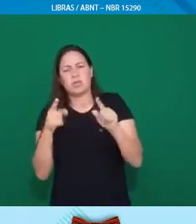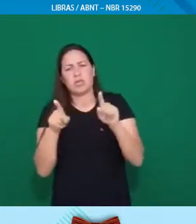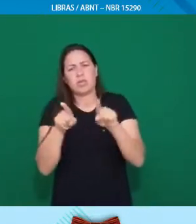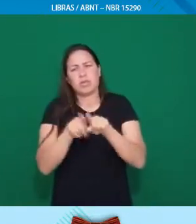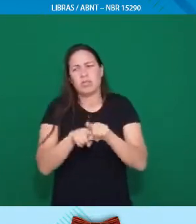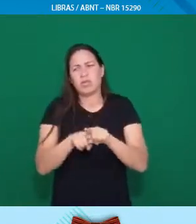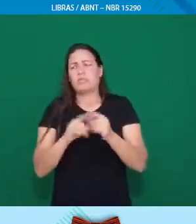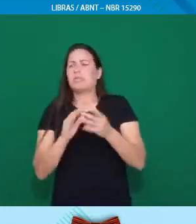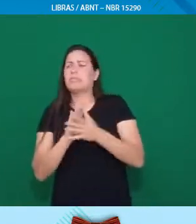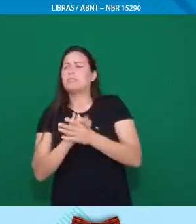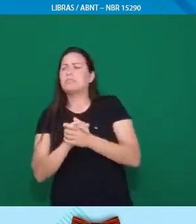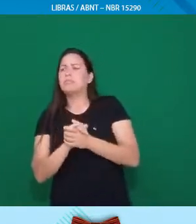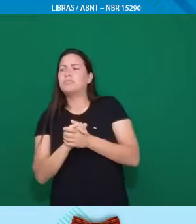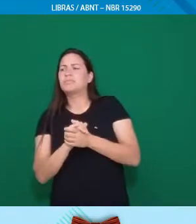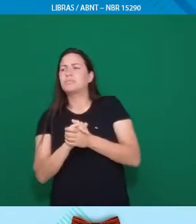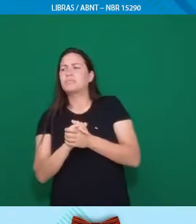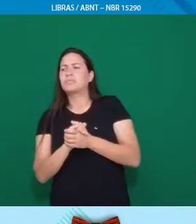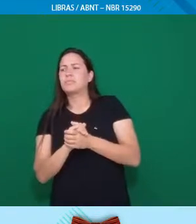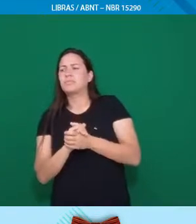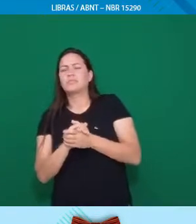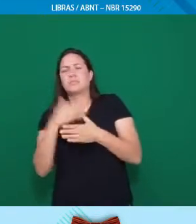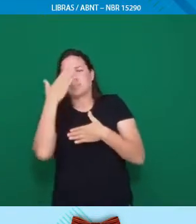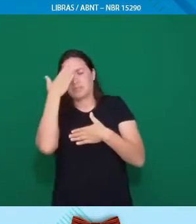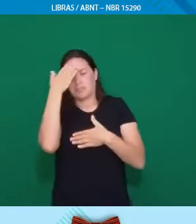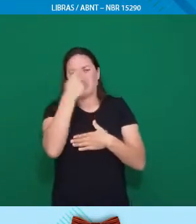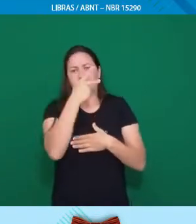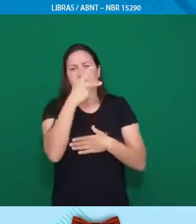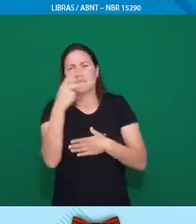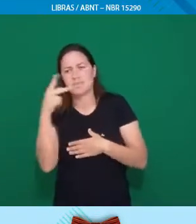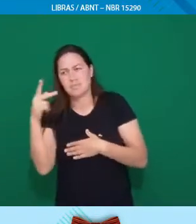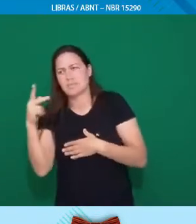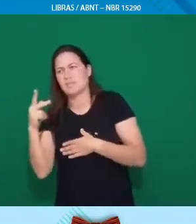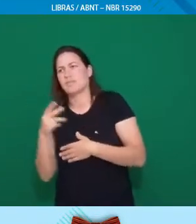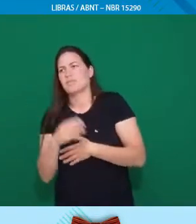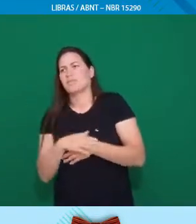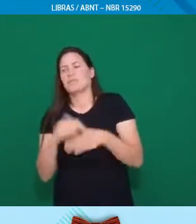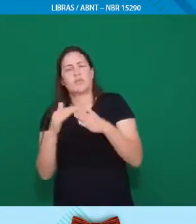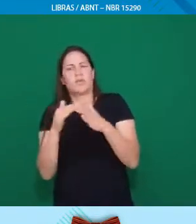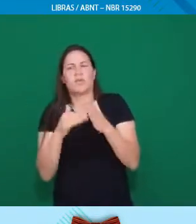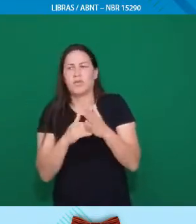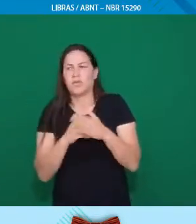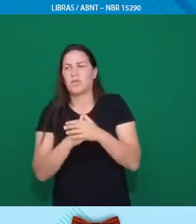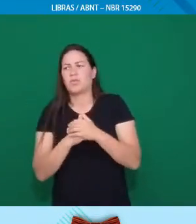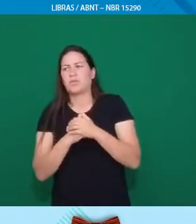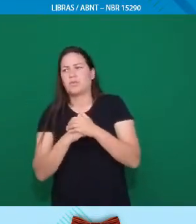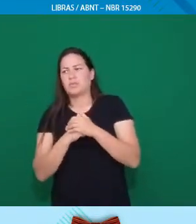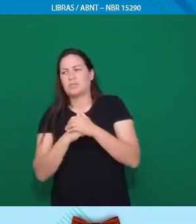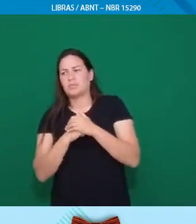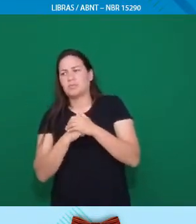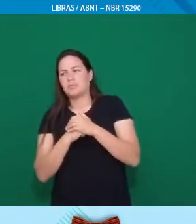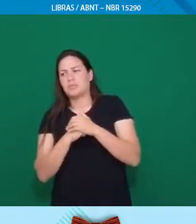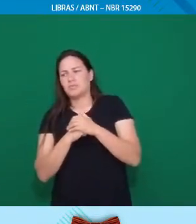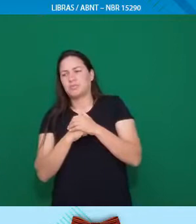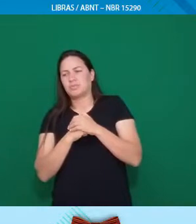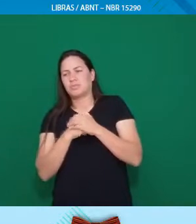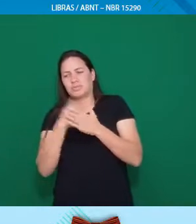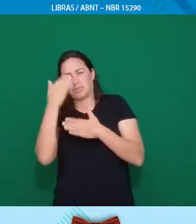também por aqui e fica muito obrigado a vocês todos e